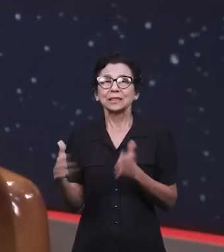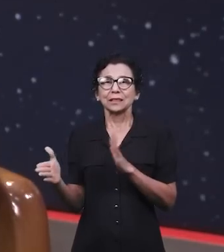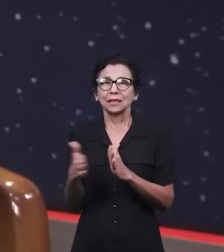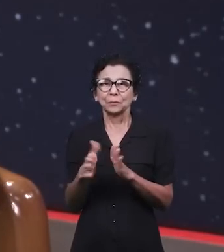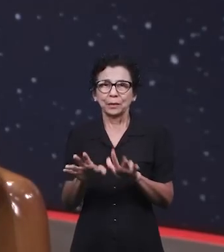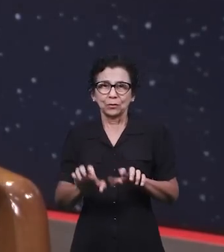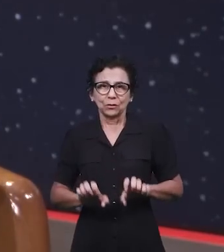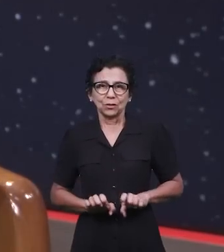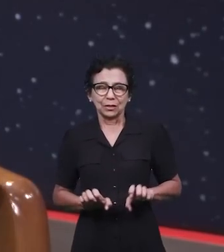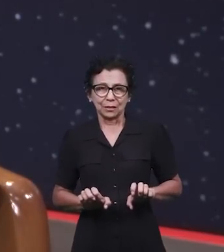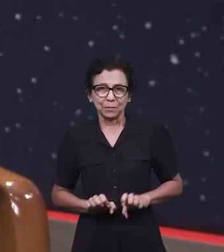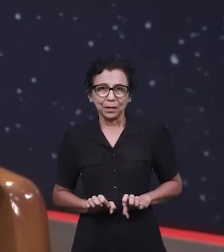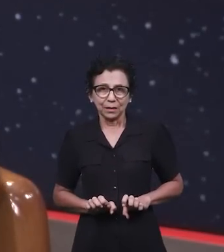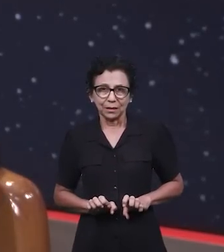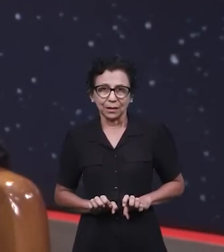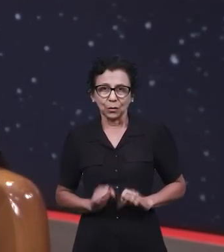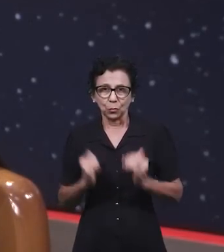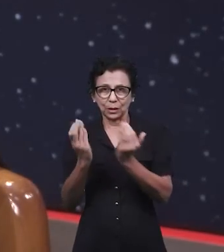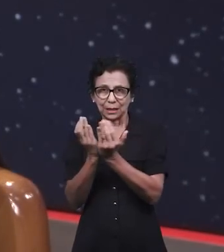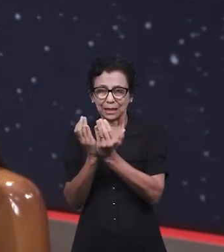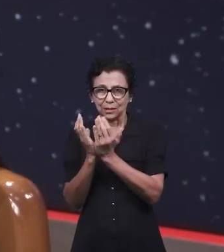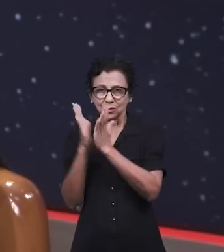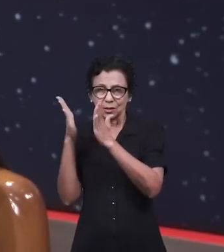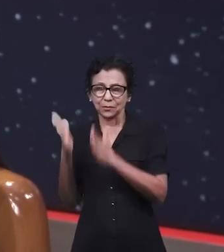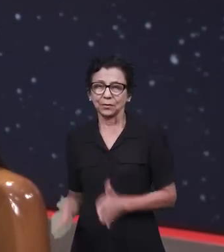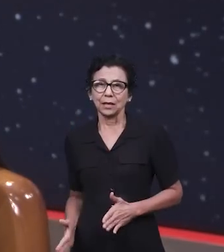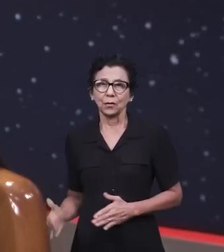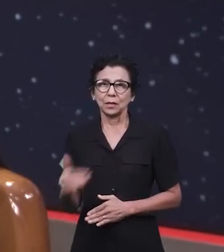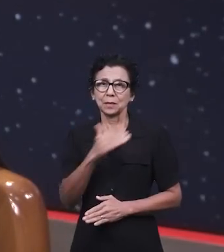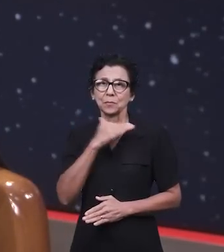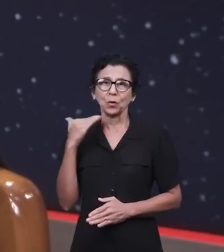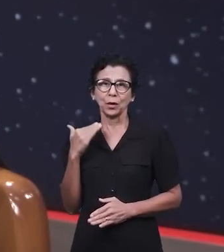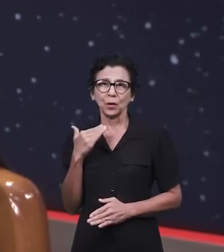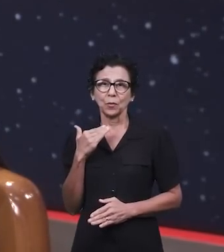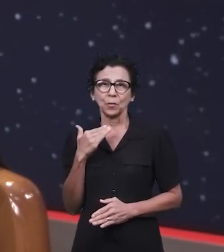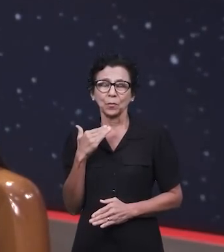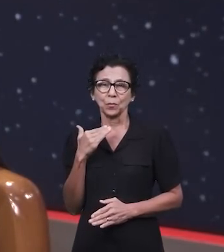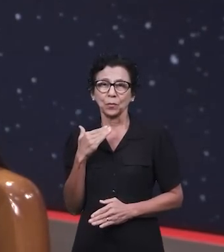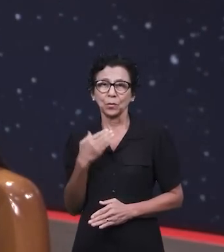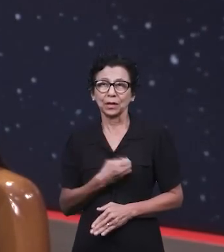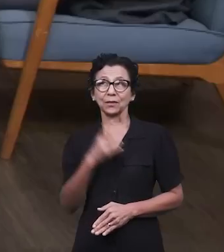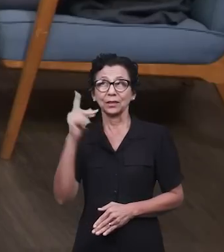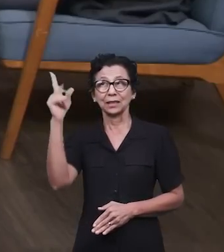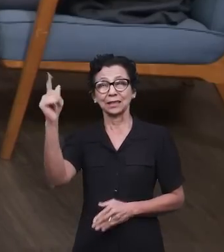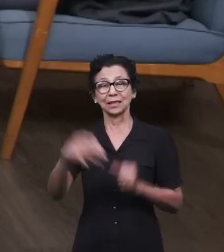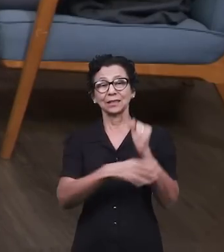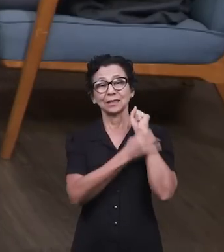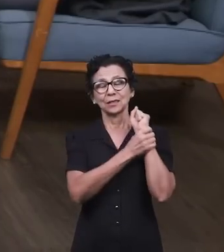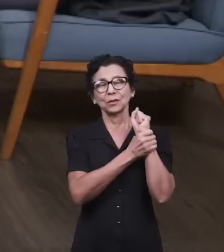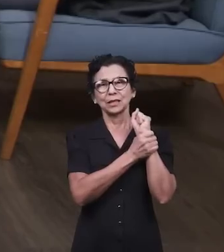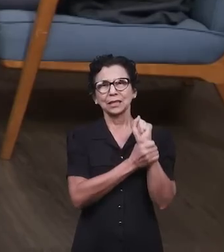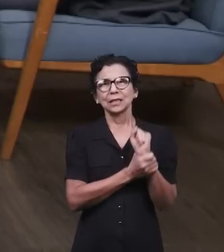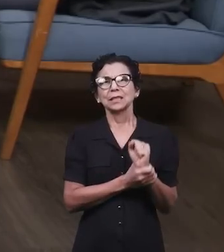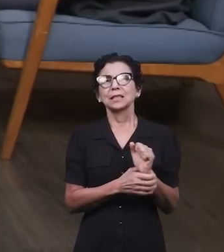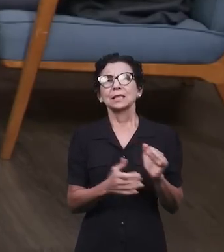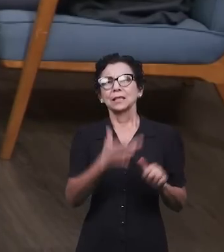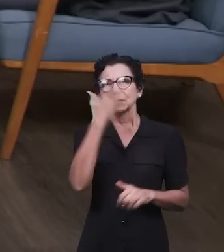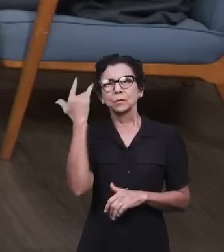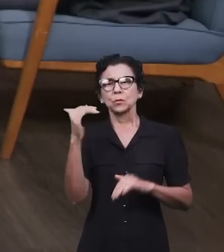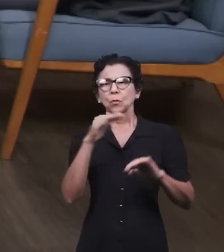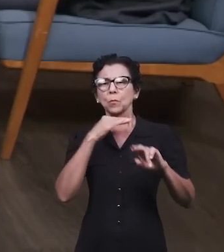Esmirna, mas eles morriam sabendo que a vida eterna estava garantida para eles. Né? Morriam cantando. Morriam cantando.